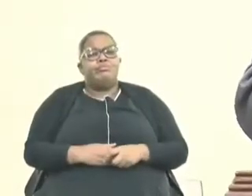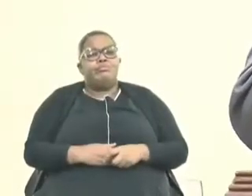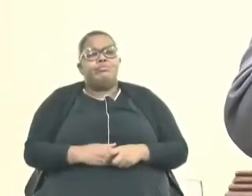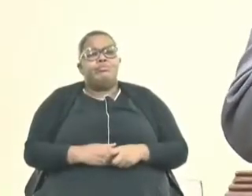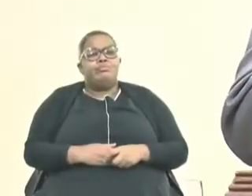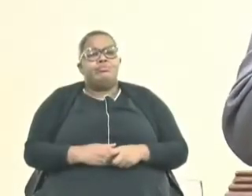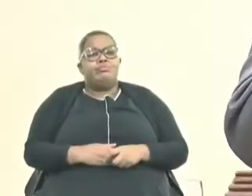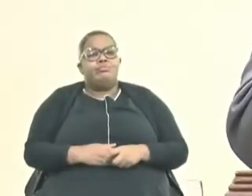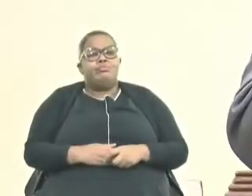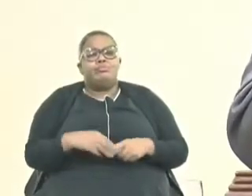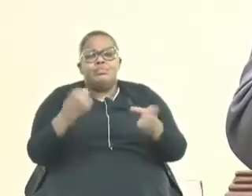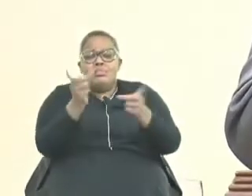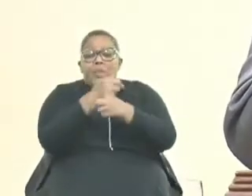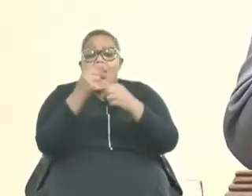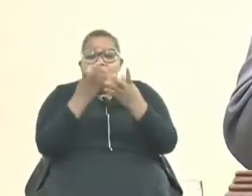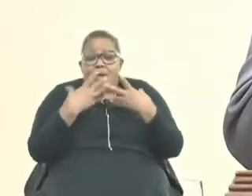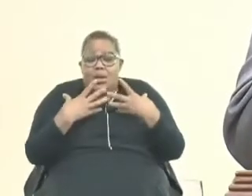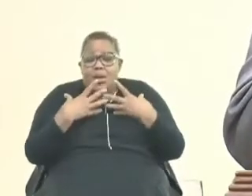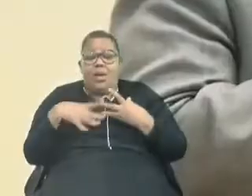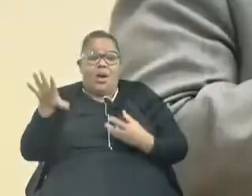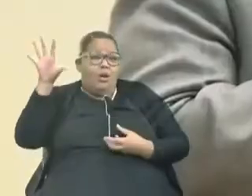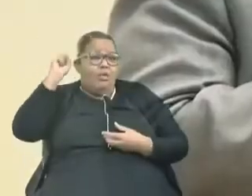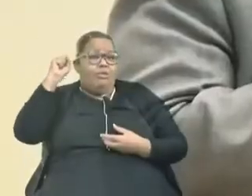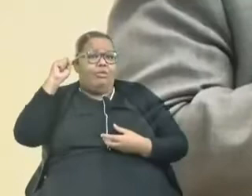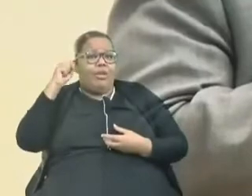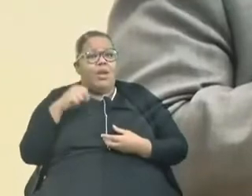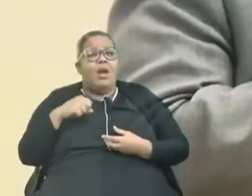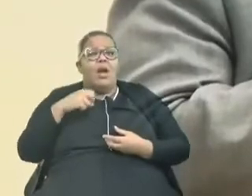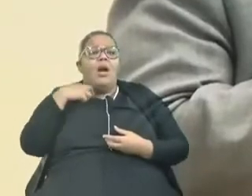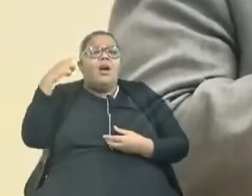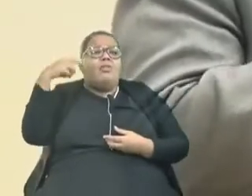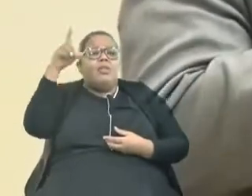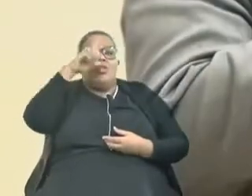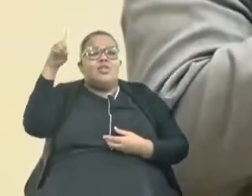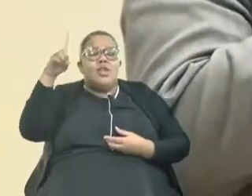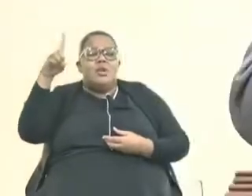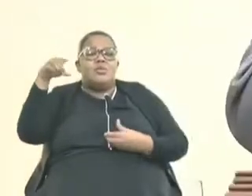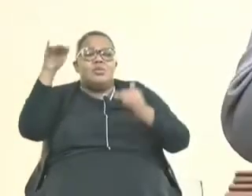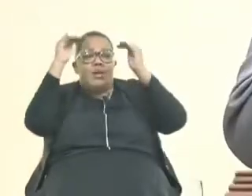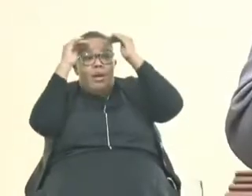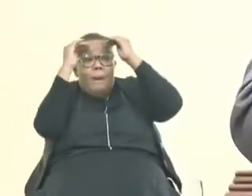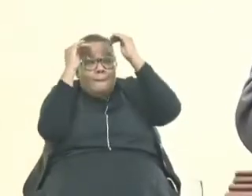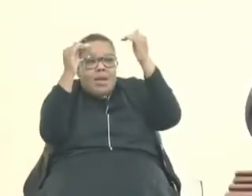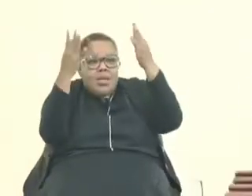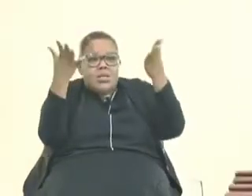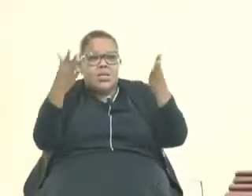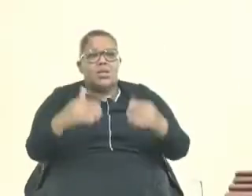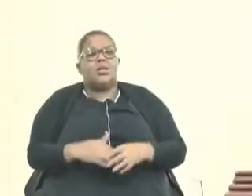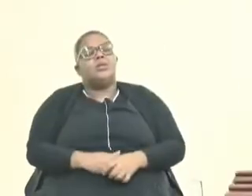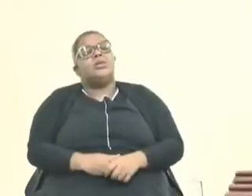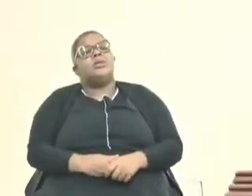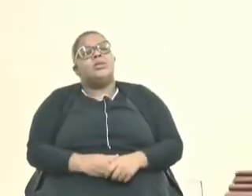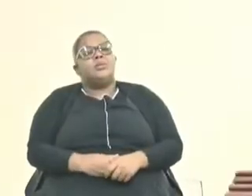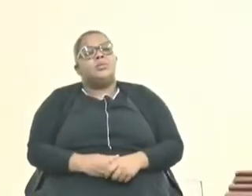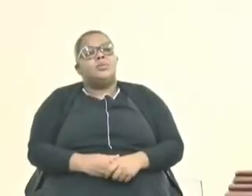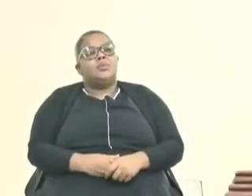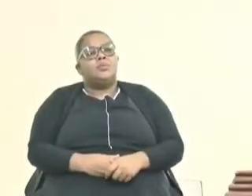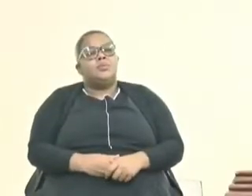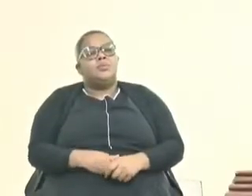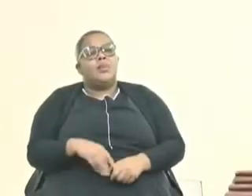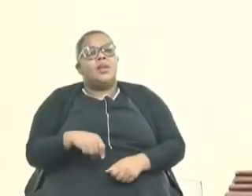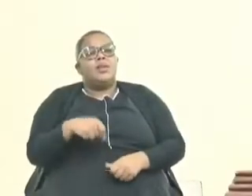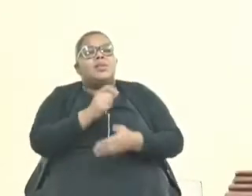quero ouvir a voz de Deus e obedecê-la por isso tá escrito no primeiro livro de Samuel